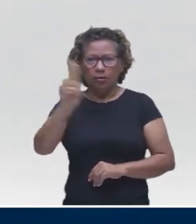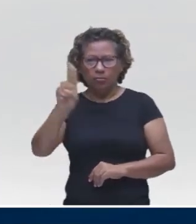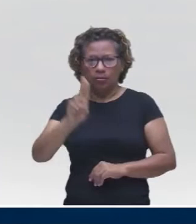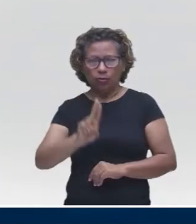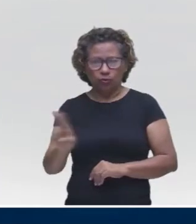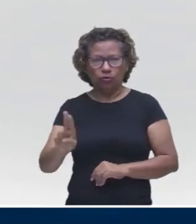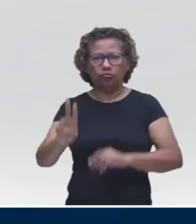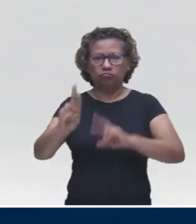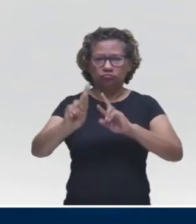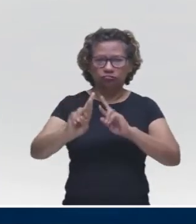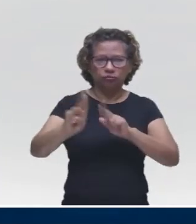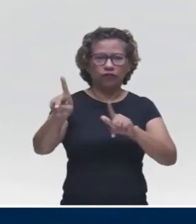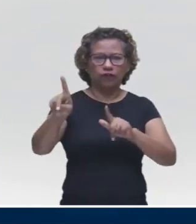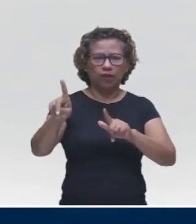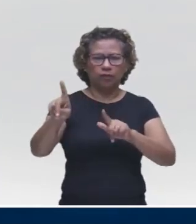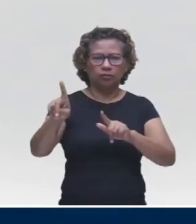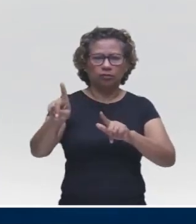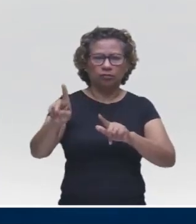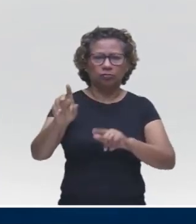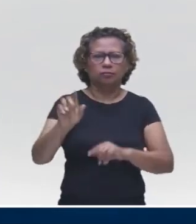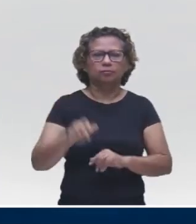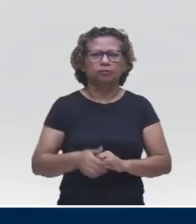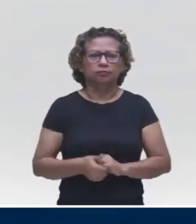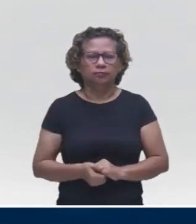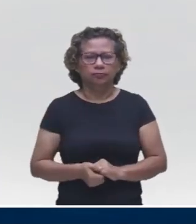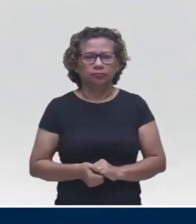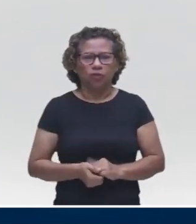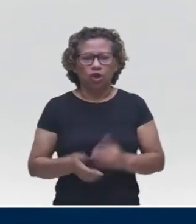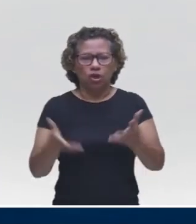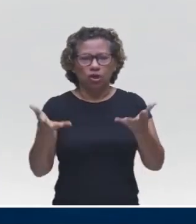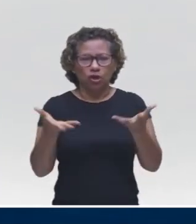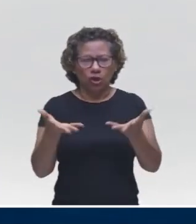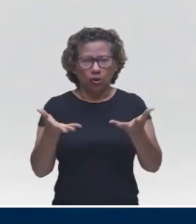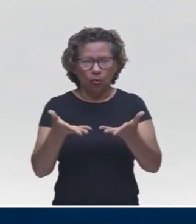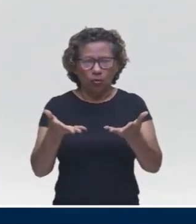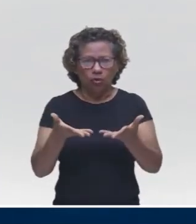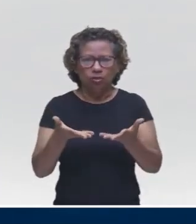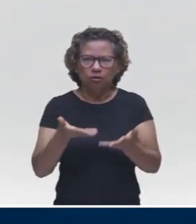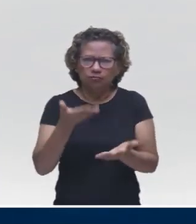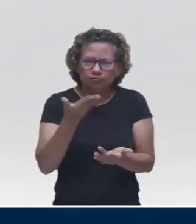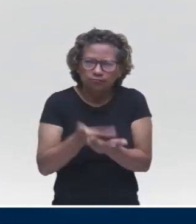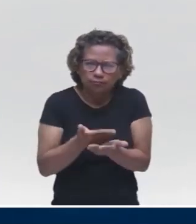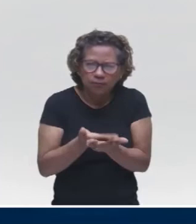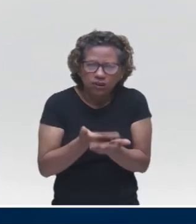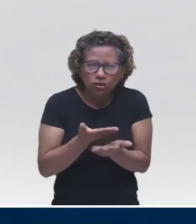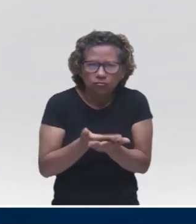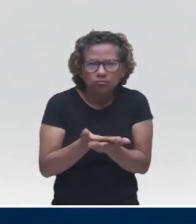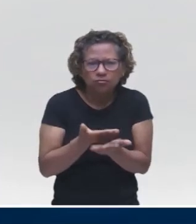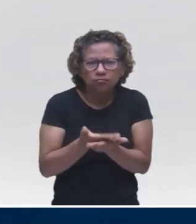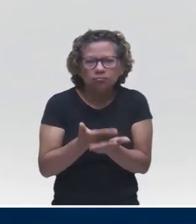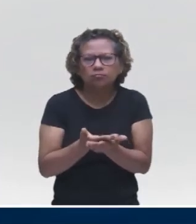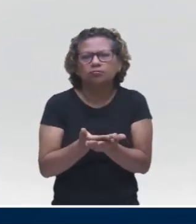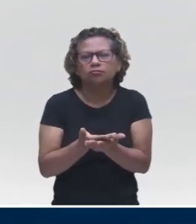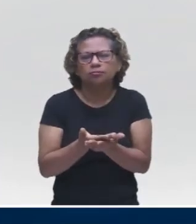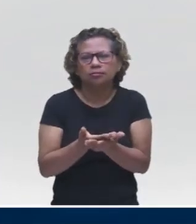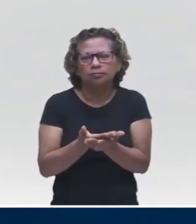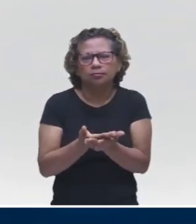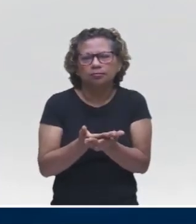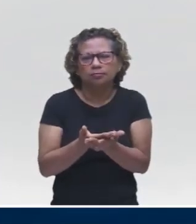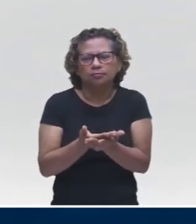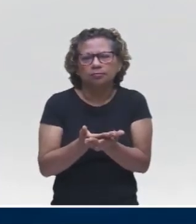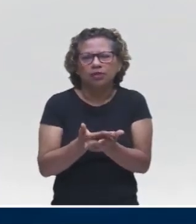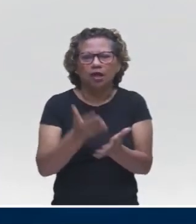coeficiente linear. Hoje nós vamos trabalhar maciçamente esses dois elementos aí da nossa função, tá,